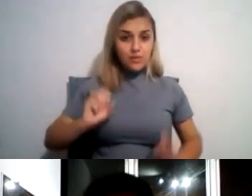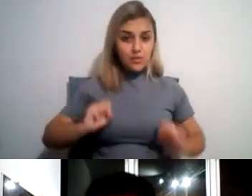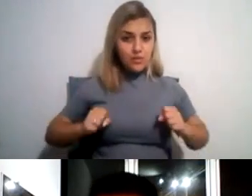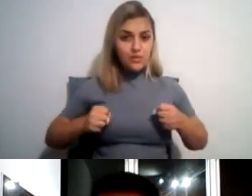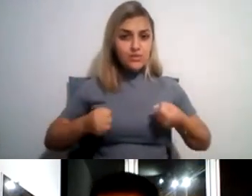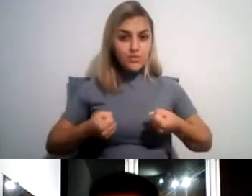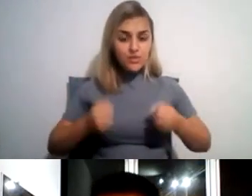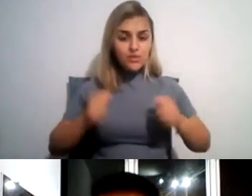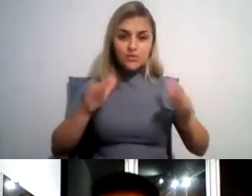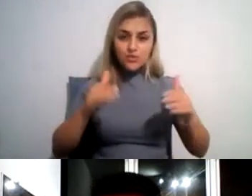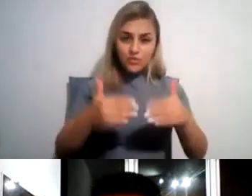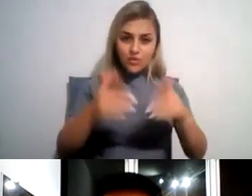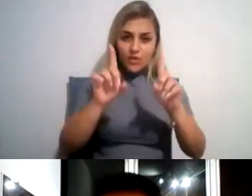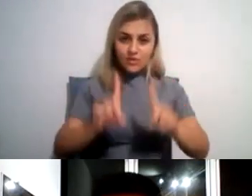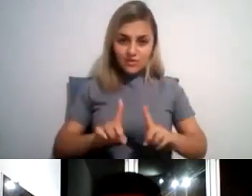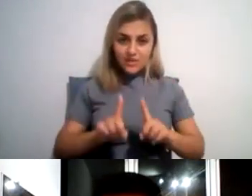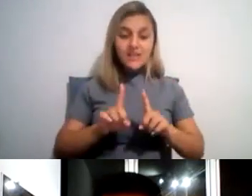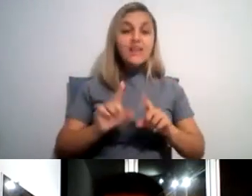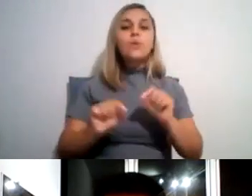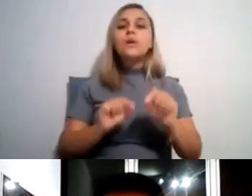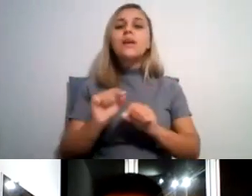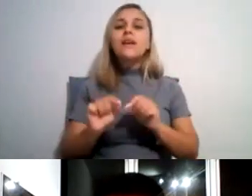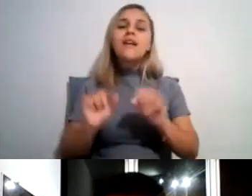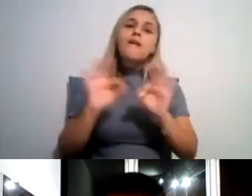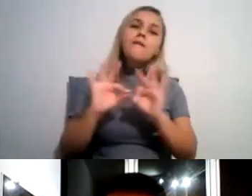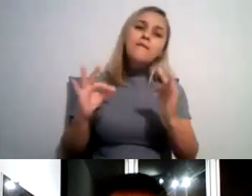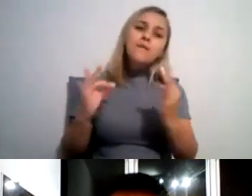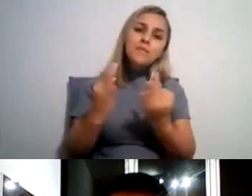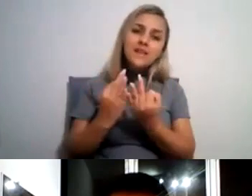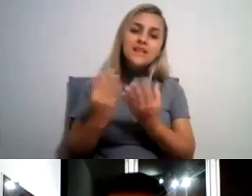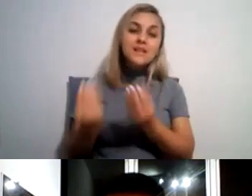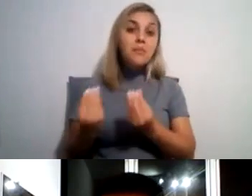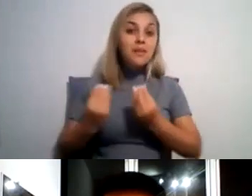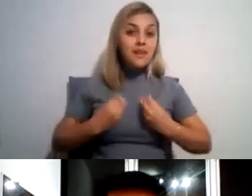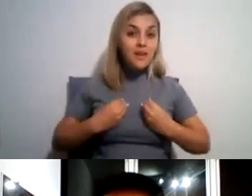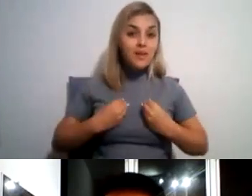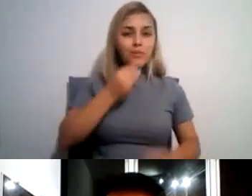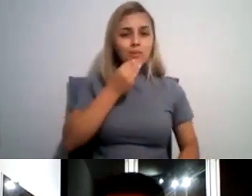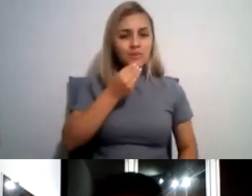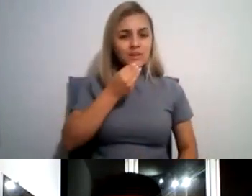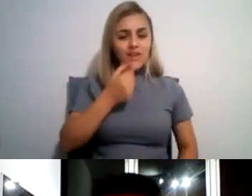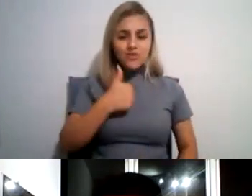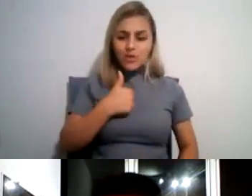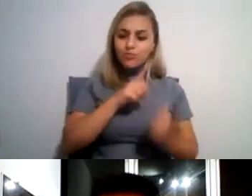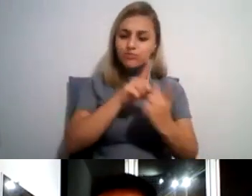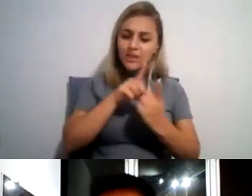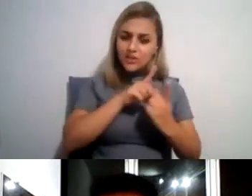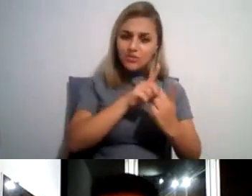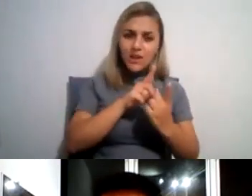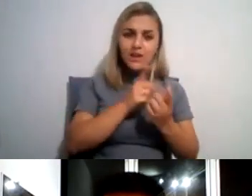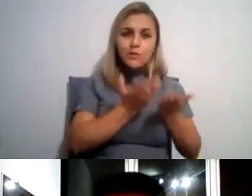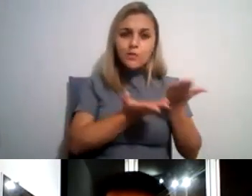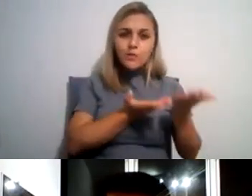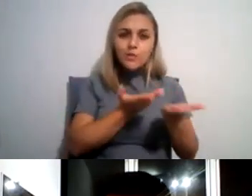famílias que me procuraram e me deram a oportunidade de cuidar dos seus filhos. Muito mais do que a minha busca e meu estudo, foram